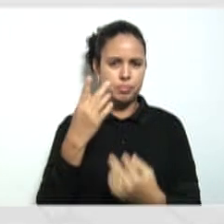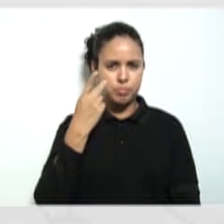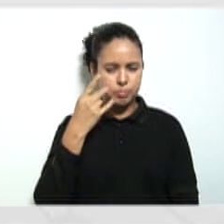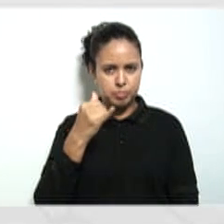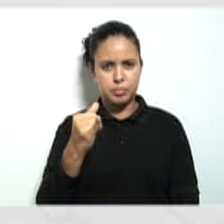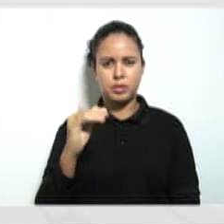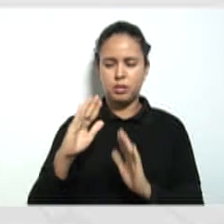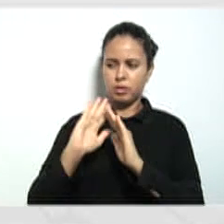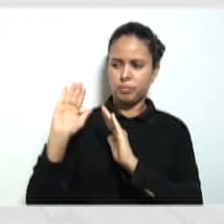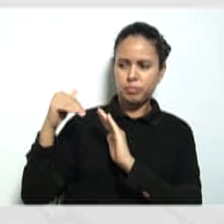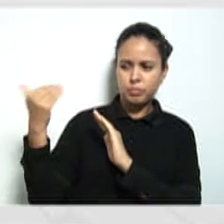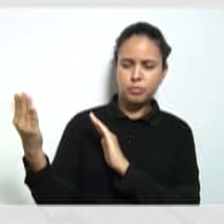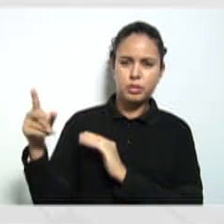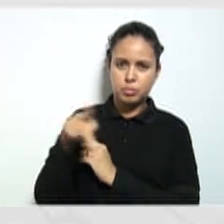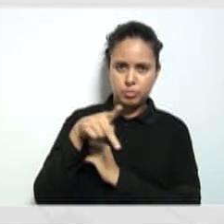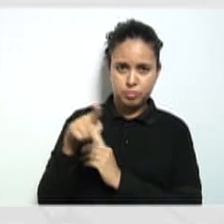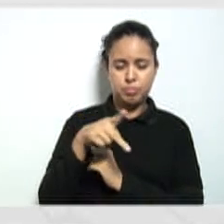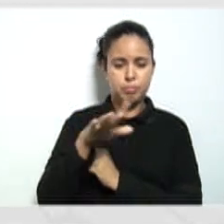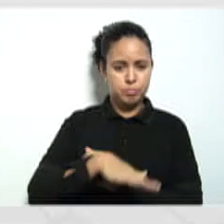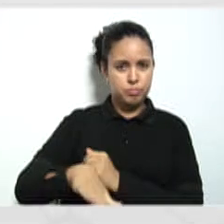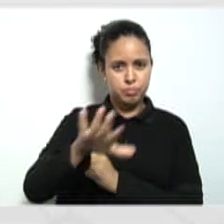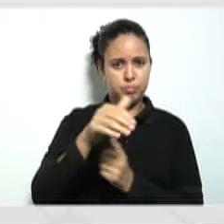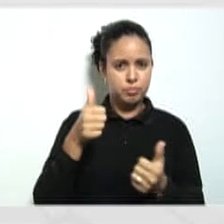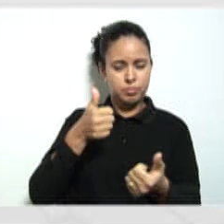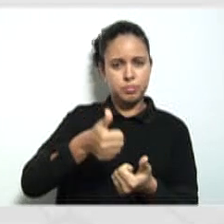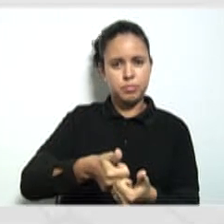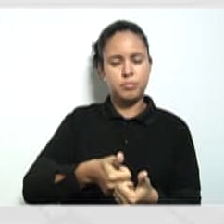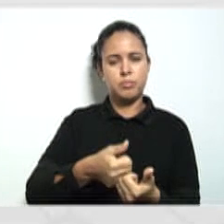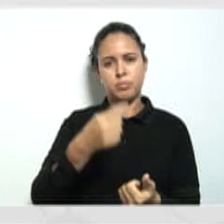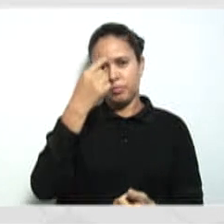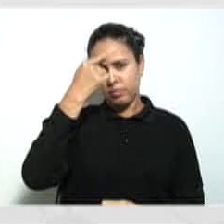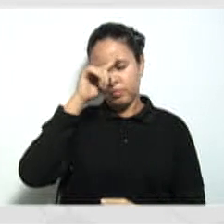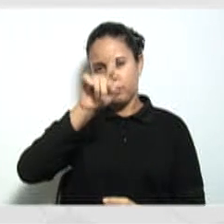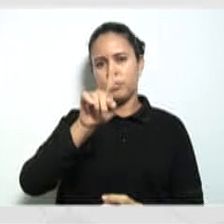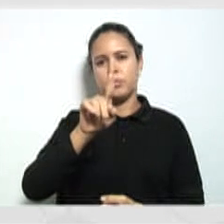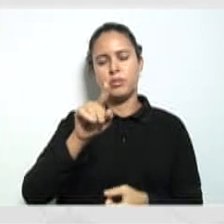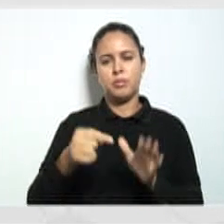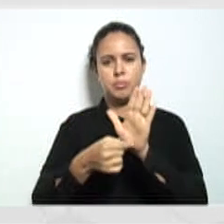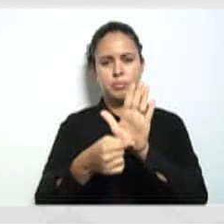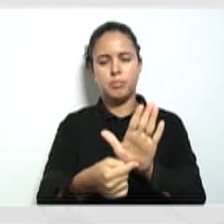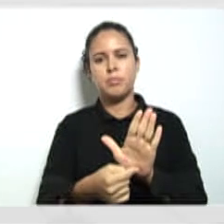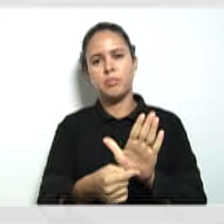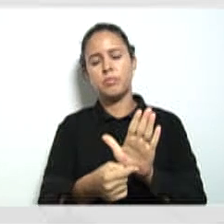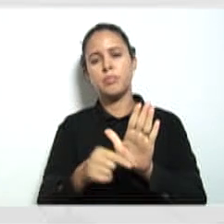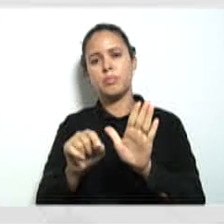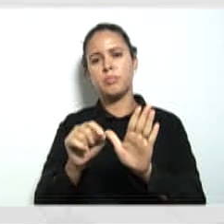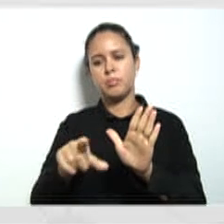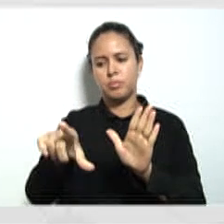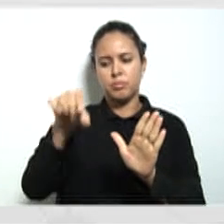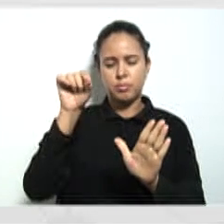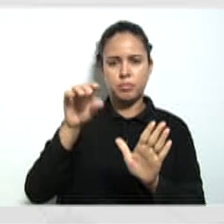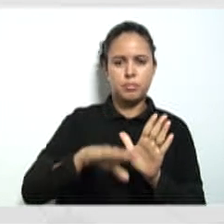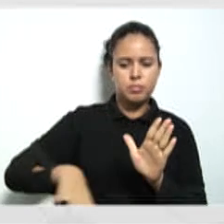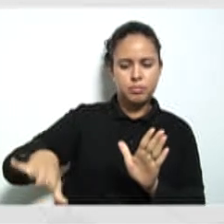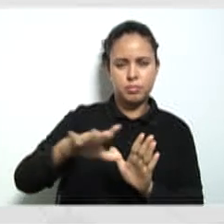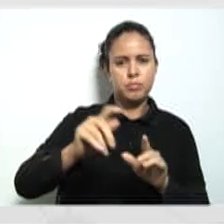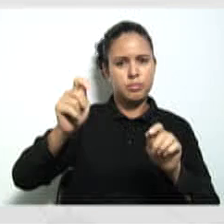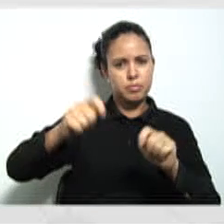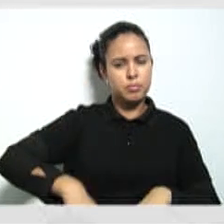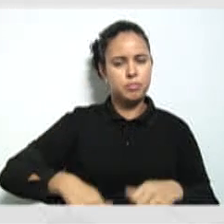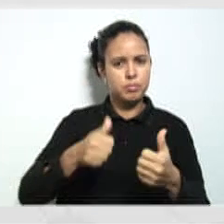para professores da escola, pessoas da sua região. A ideia é que você mostre um pouquinho sobre o ramo escolhido como aquele mais propenso para a